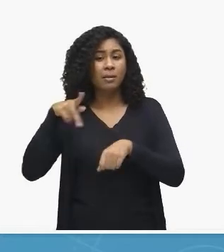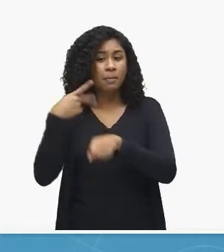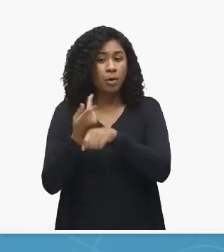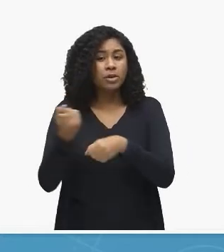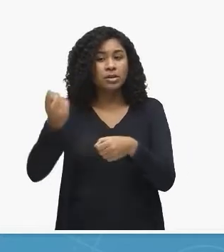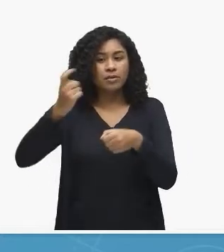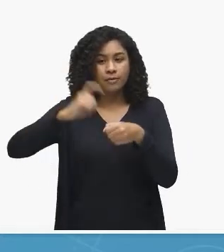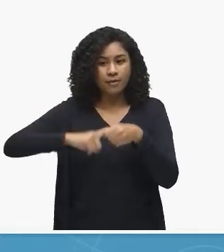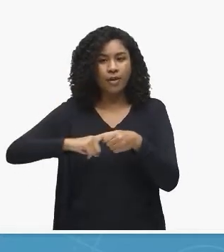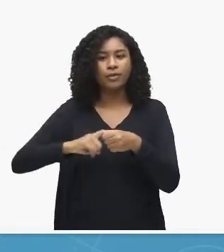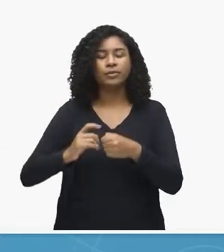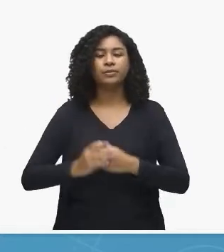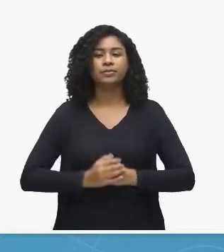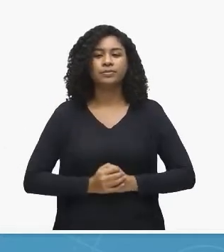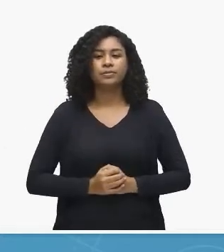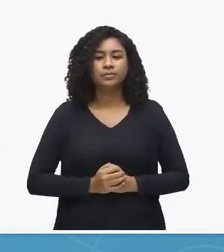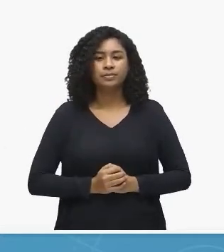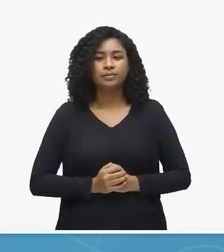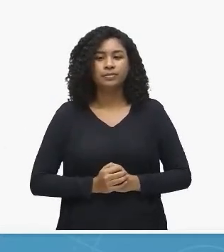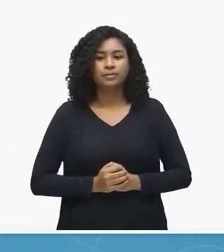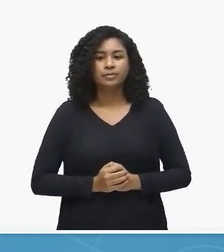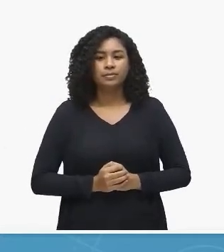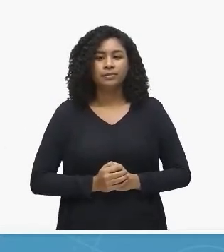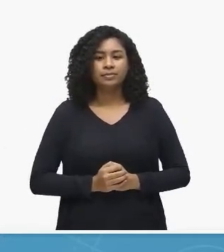correção e lê as respostas de vocês. Vamos lá!